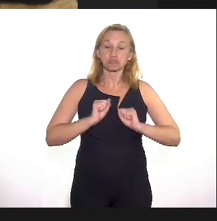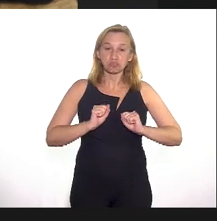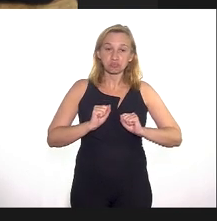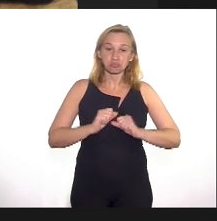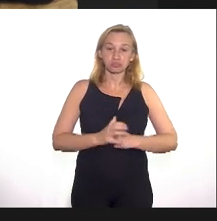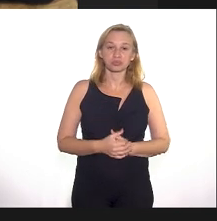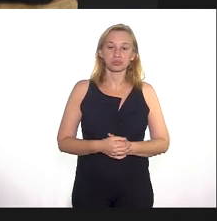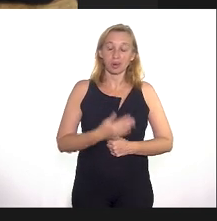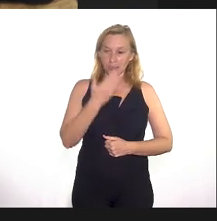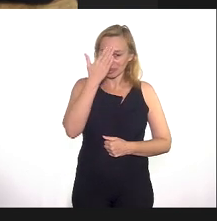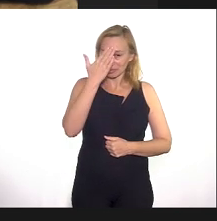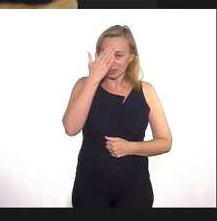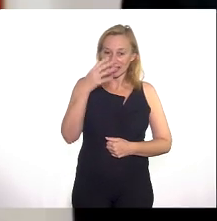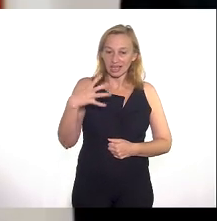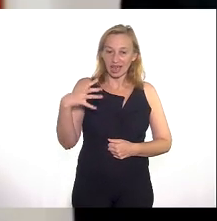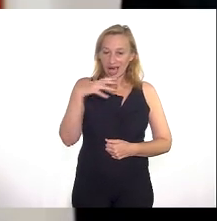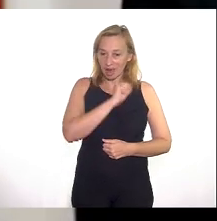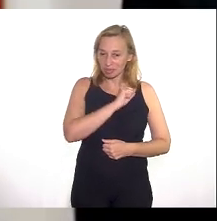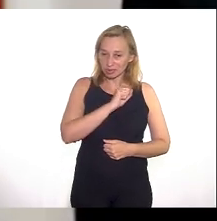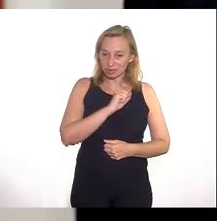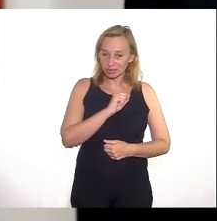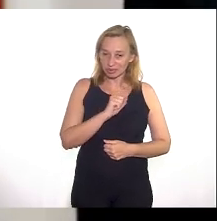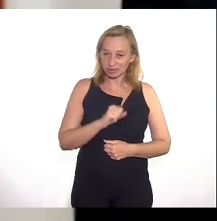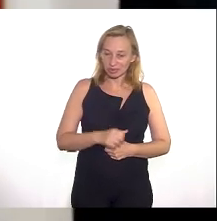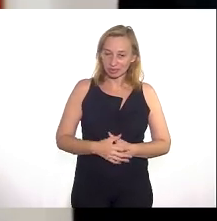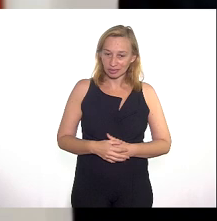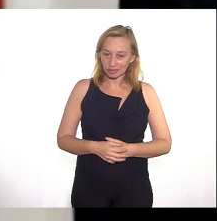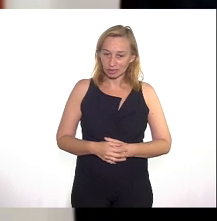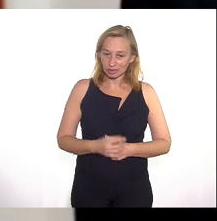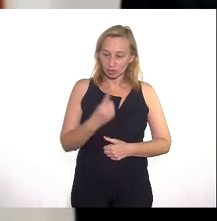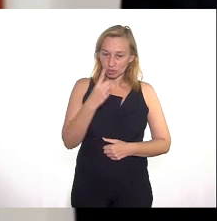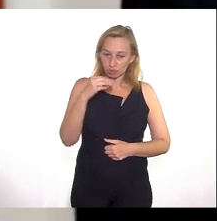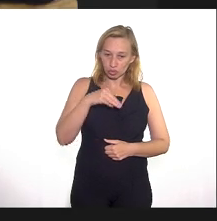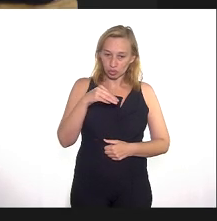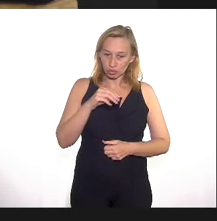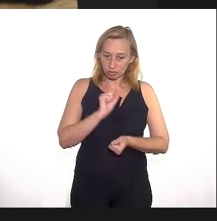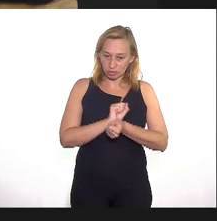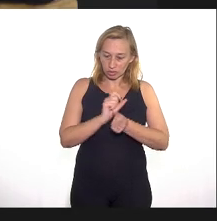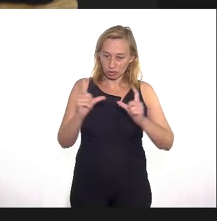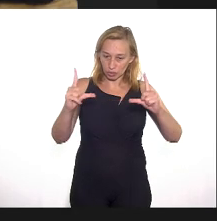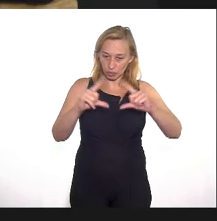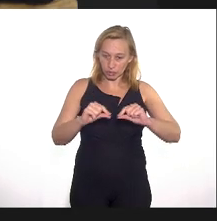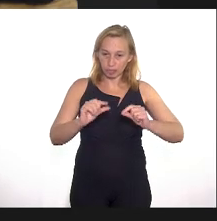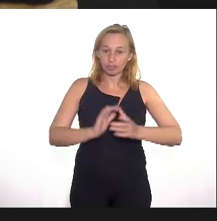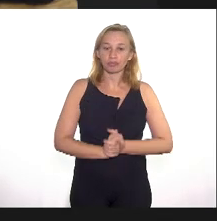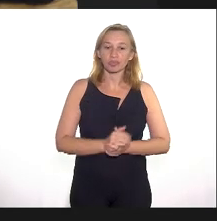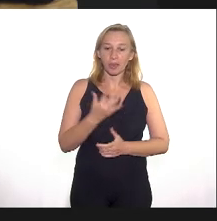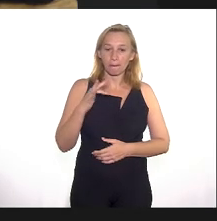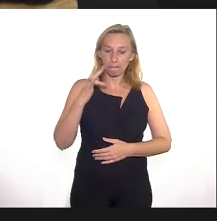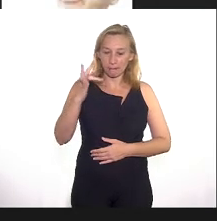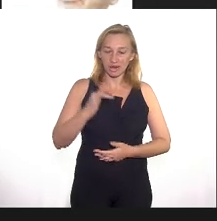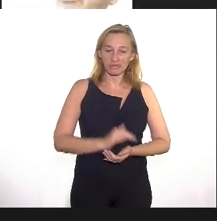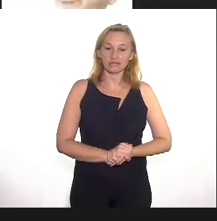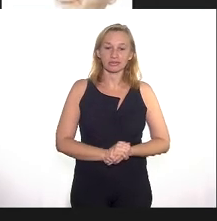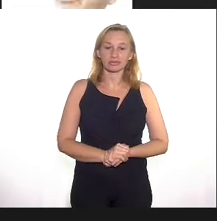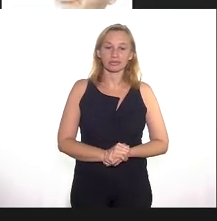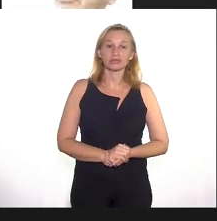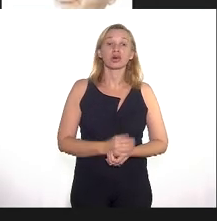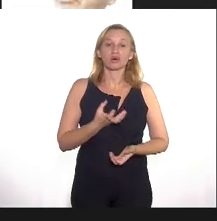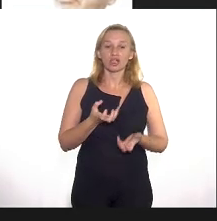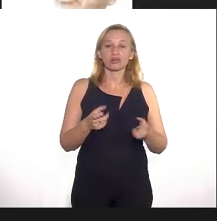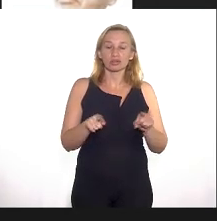Pode. Obrigado, vai ser rápido. Vou tirar a câmera aqui, porque eu vou atender um minuto o Marcos aqui. Perfeitamente. Eu farei a discussão breve, Mink. Mas eu queria